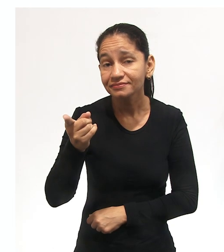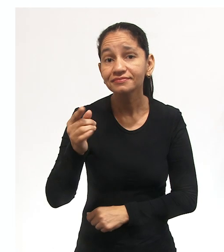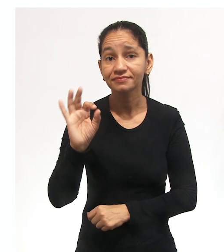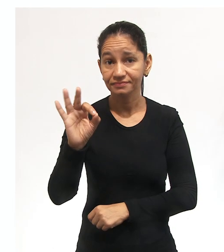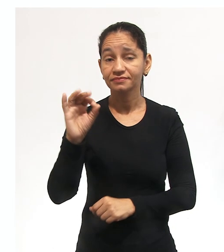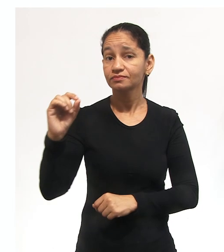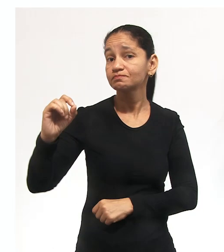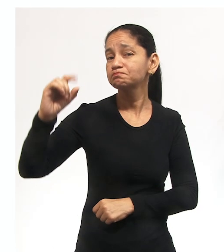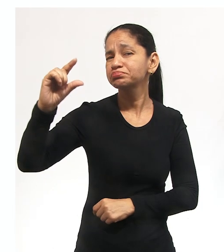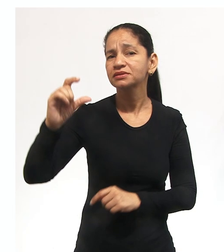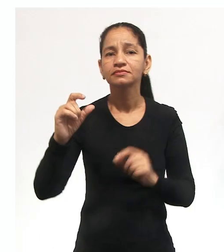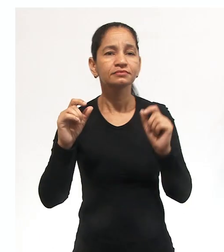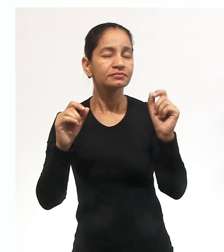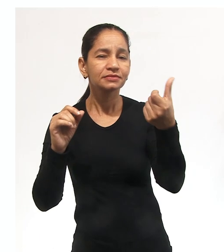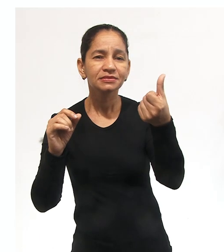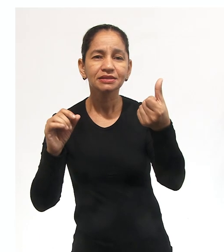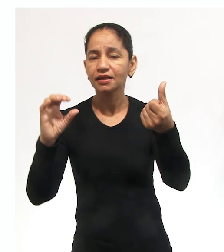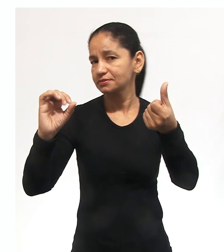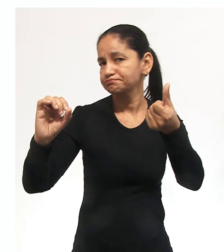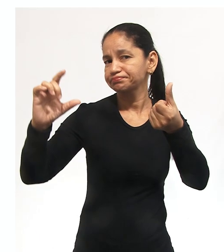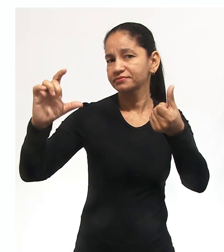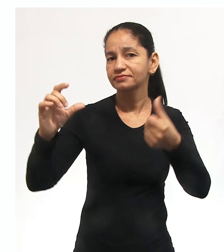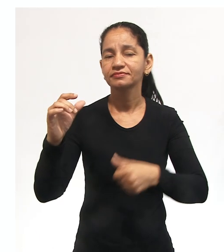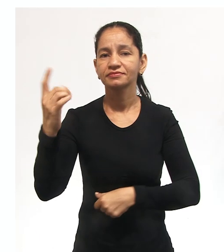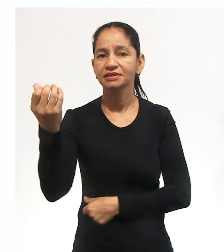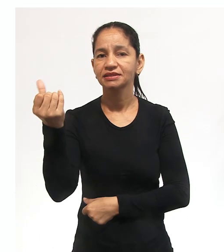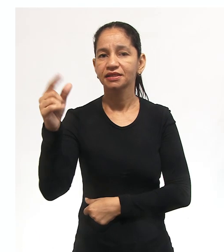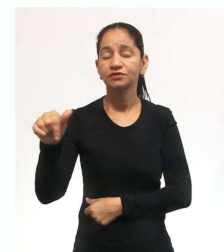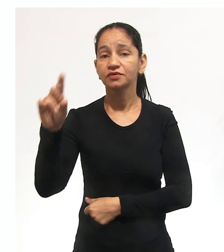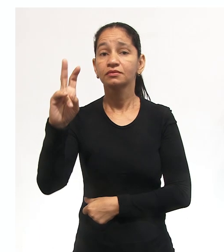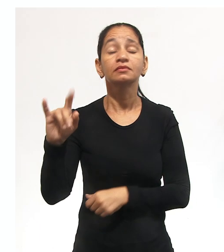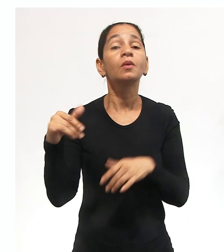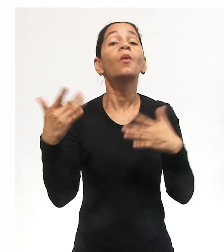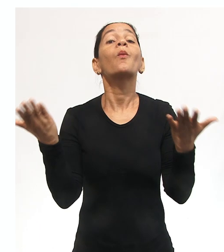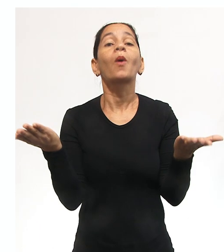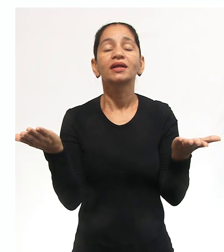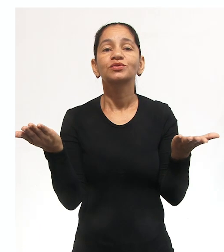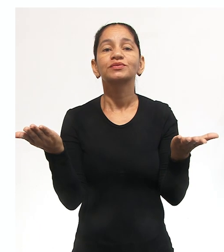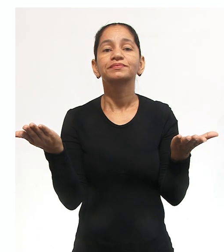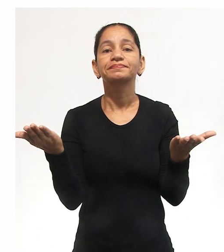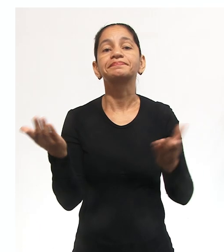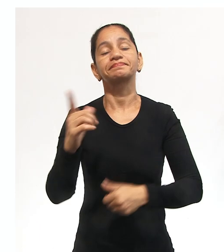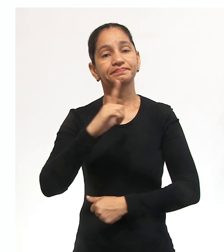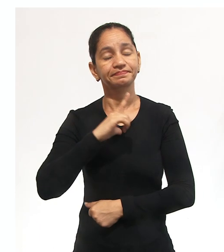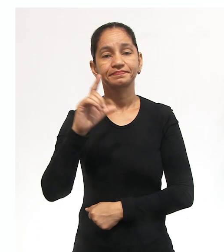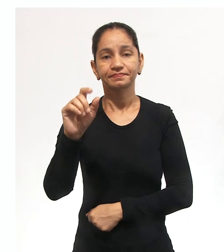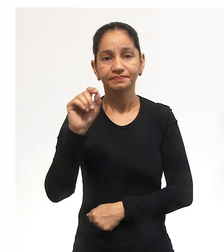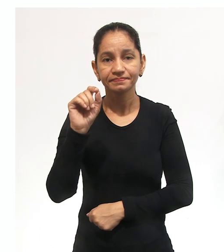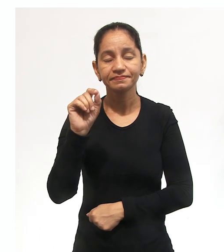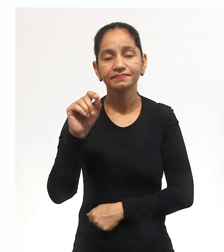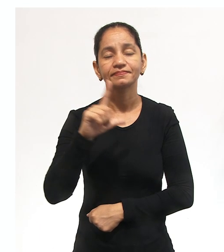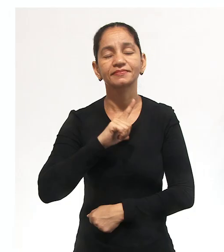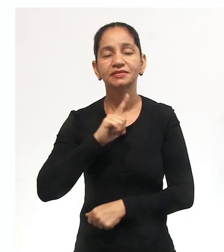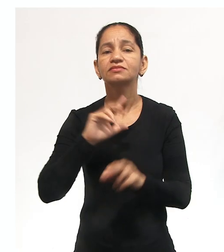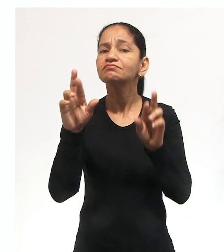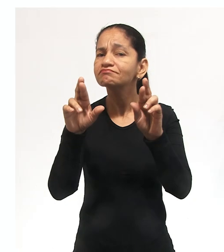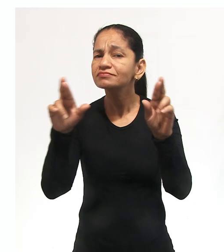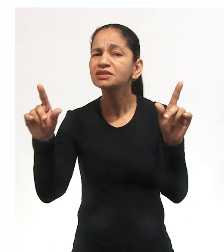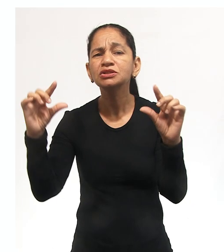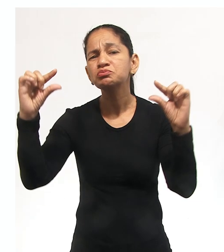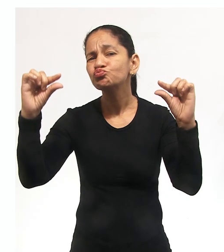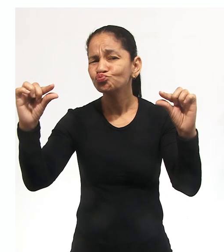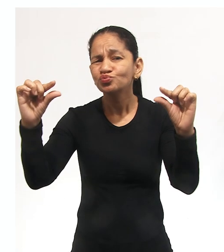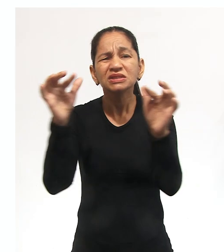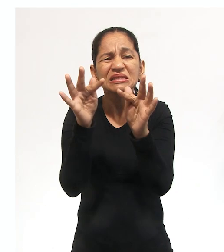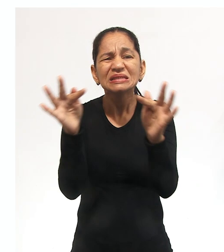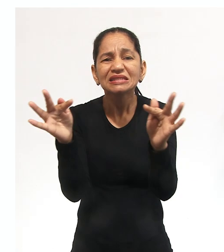fazer o pagamento à vista com 6% de desconto. A gente tem aqui uma